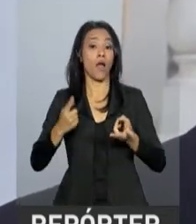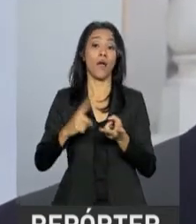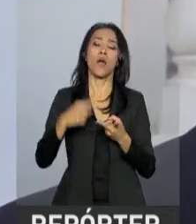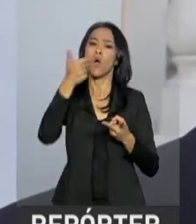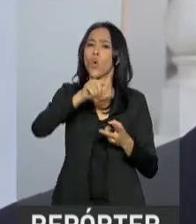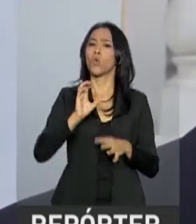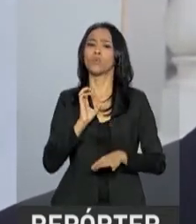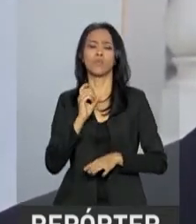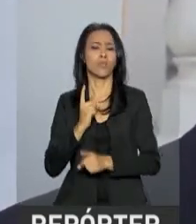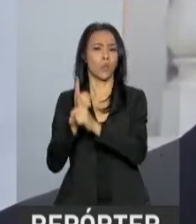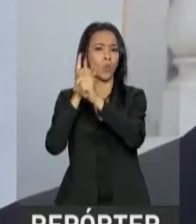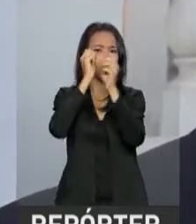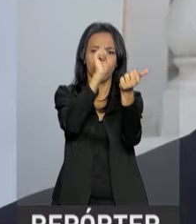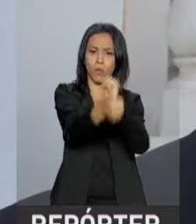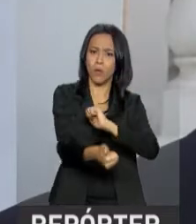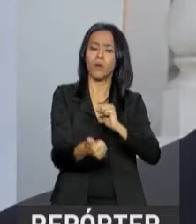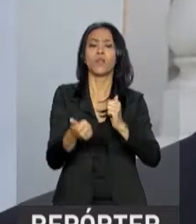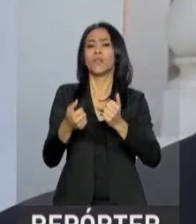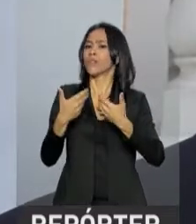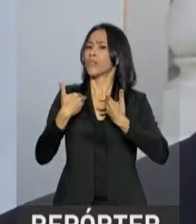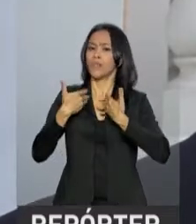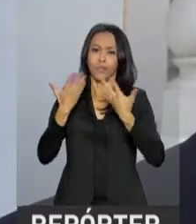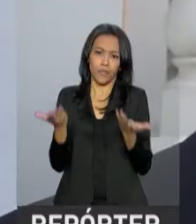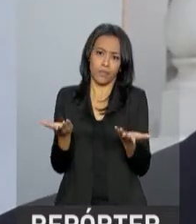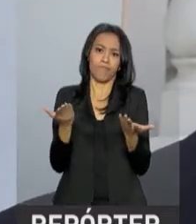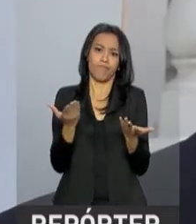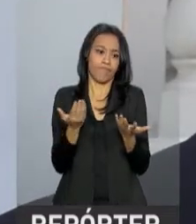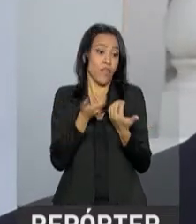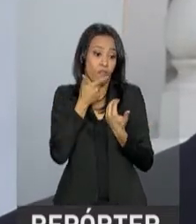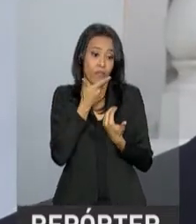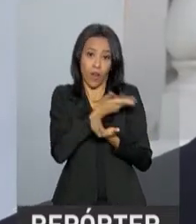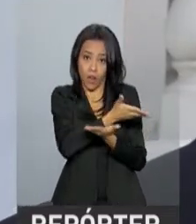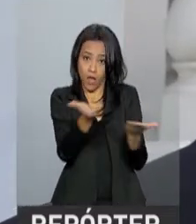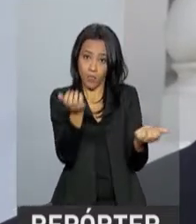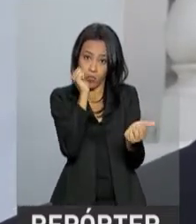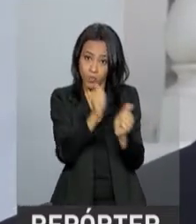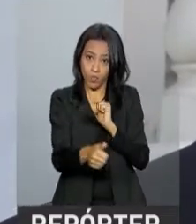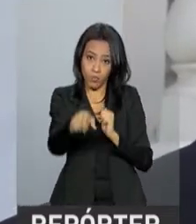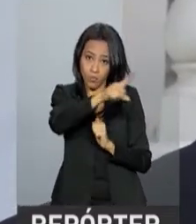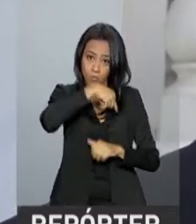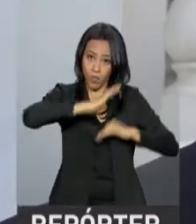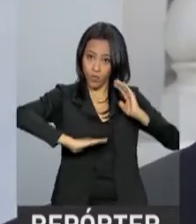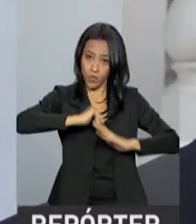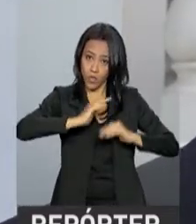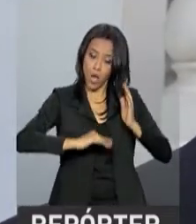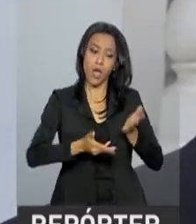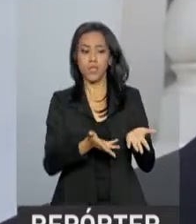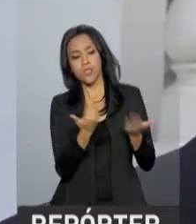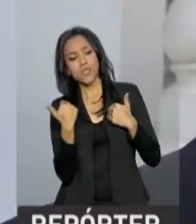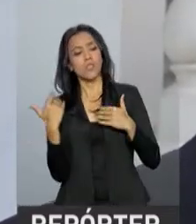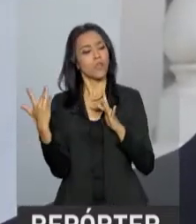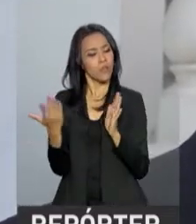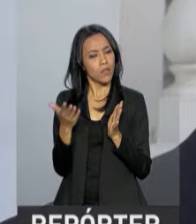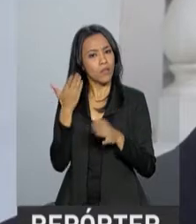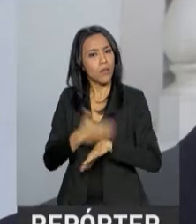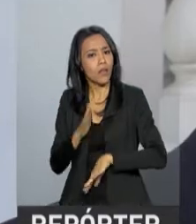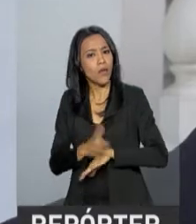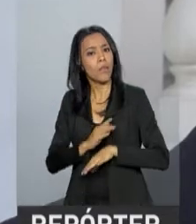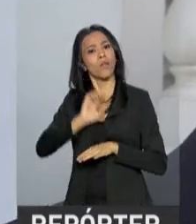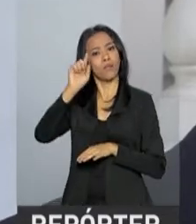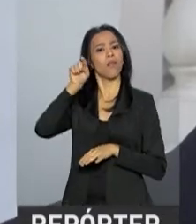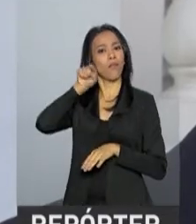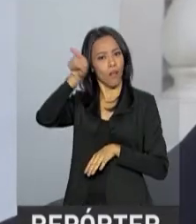e colocando à disposição dos nossos atletas é é para treinamento e intercâmbio aqui com